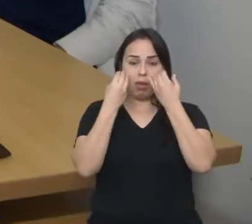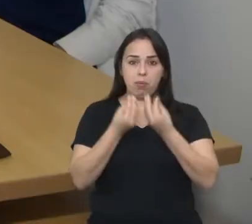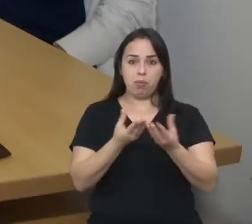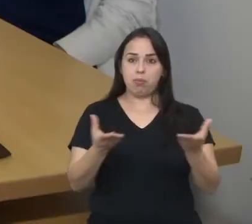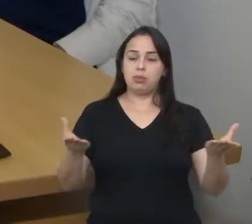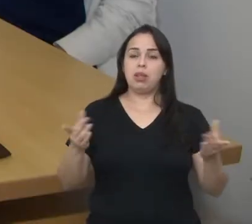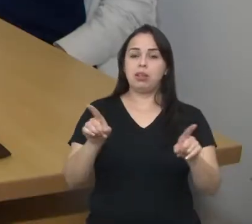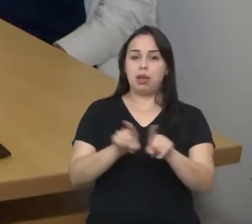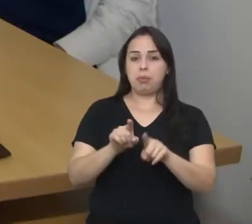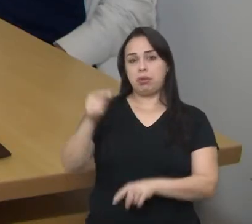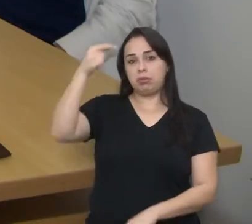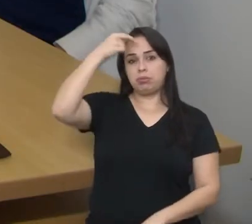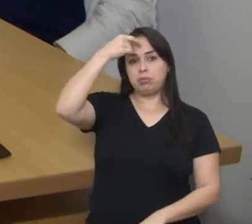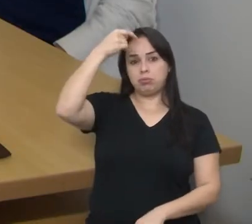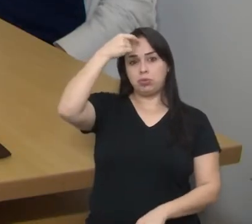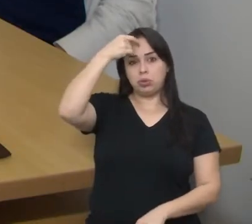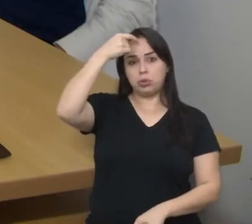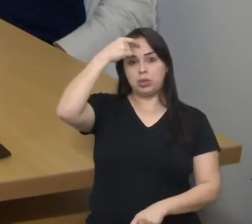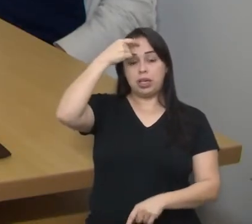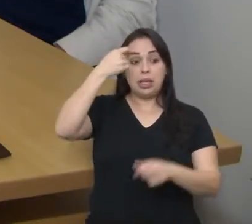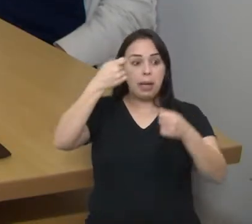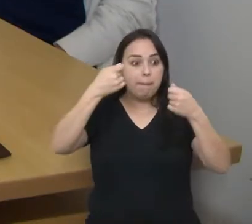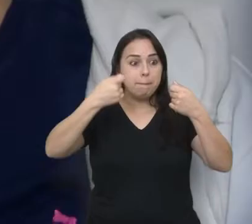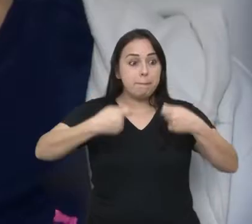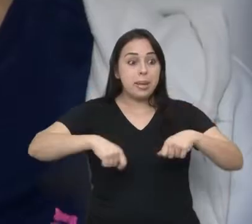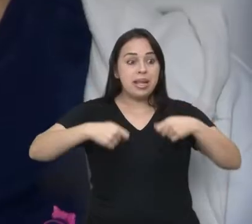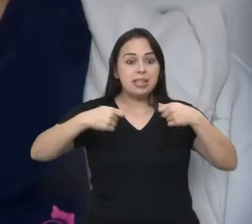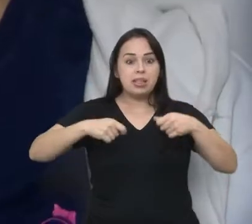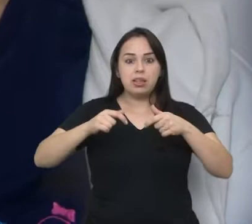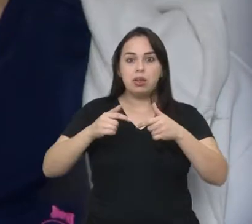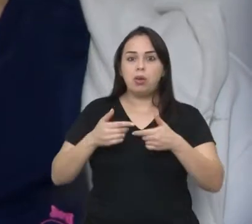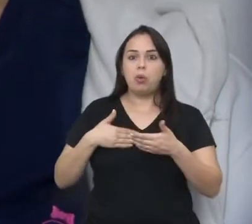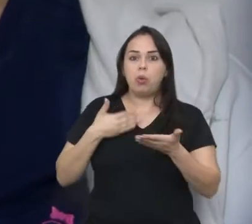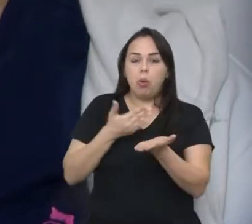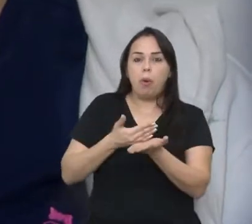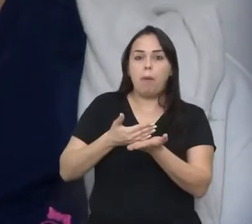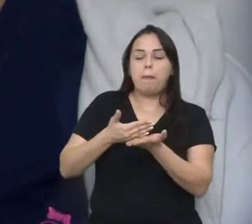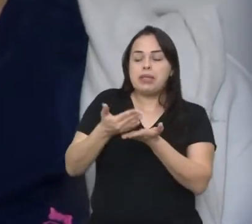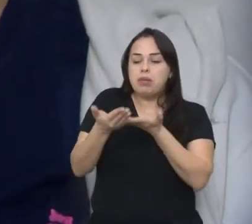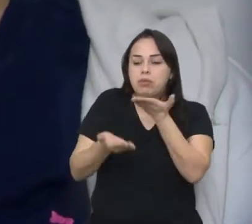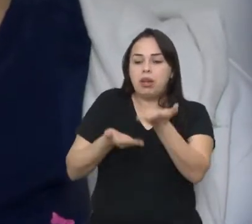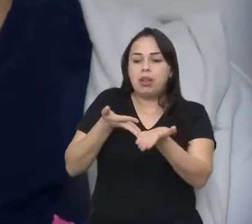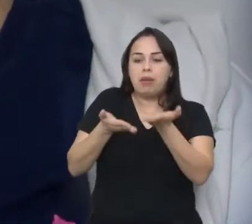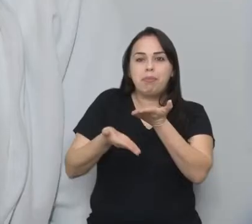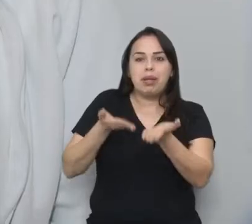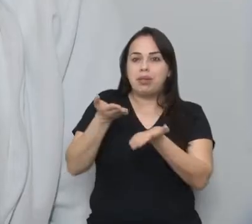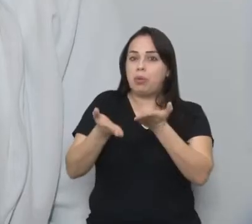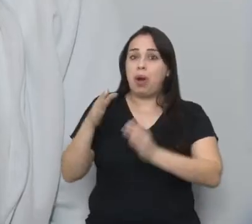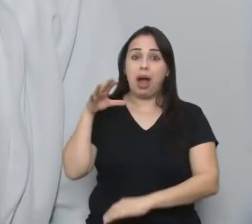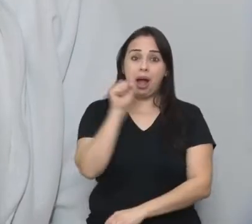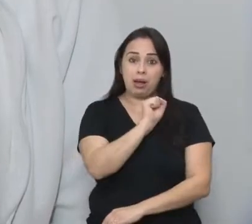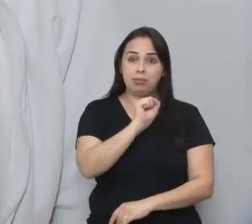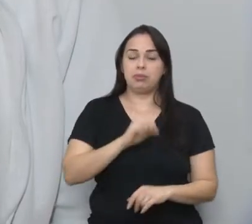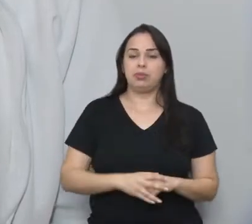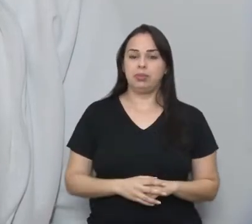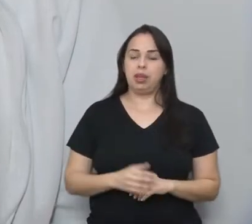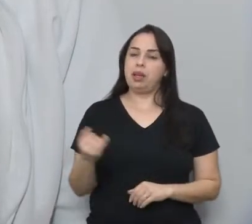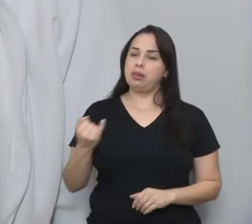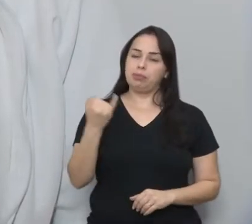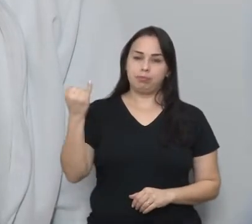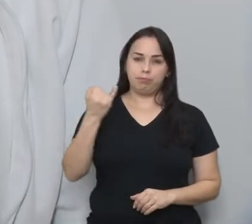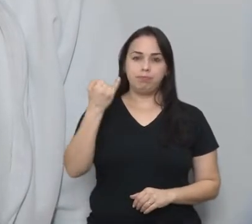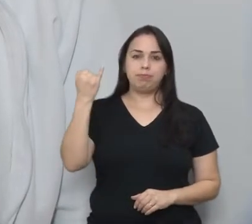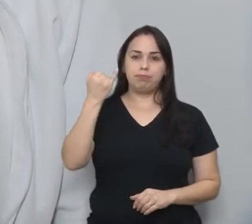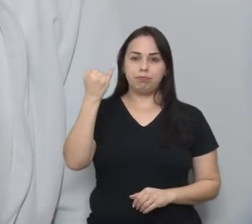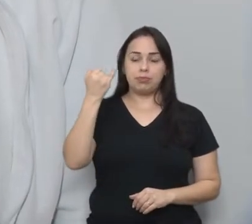e conscientizar a sociedade da necessidade de iniciar o tratamento quanto antes. É bastante importante,